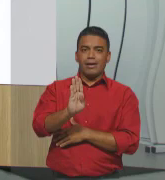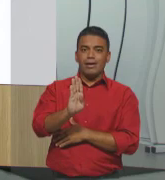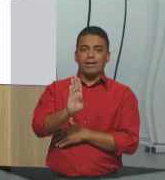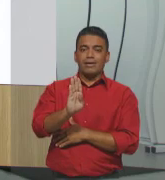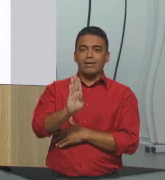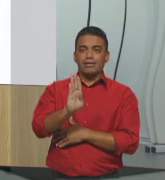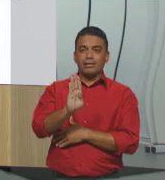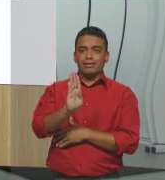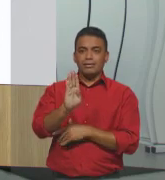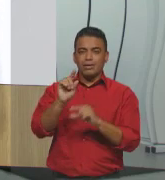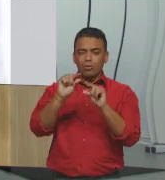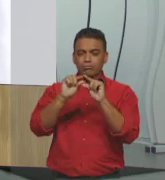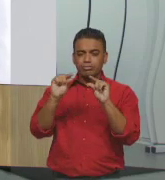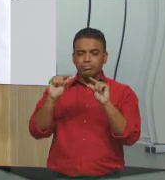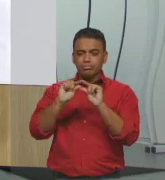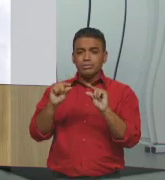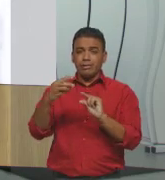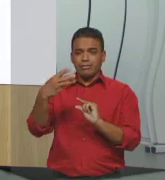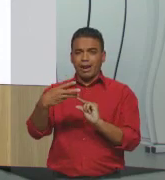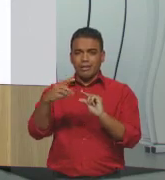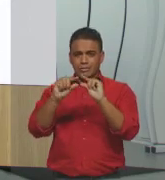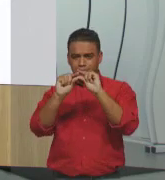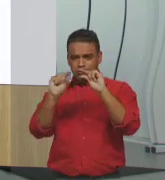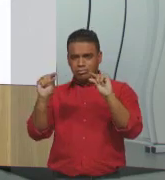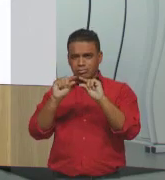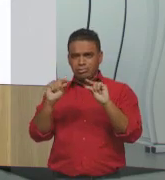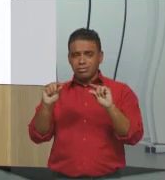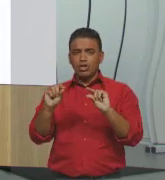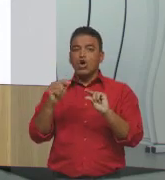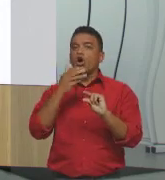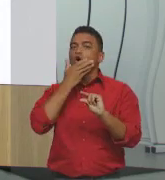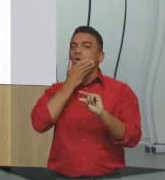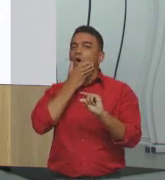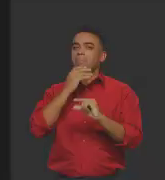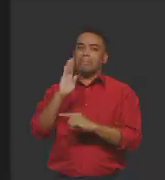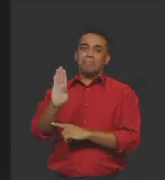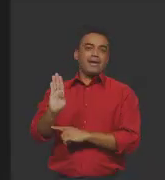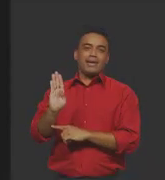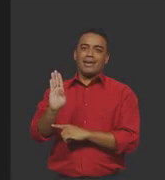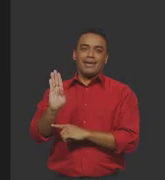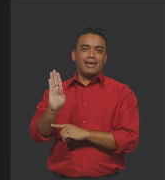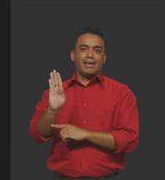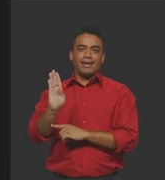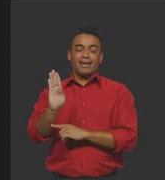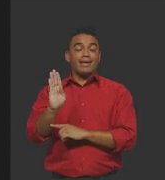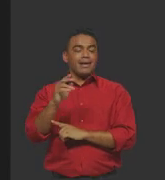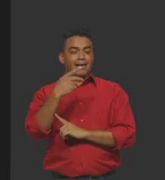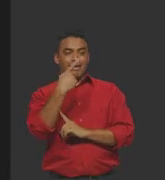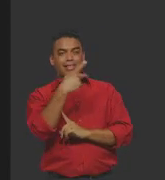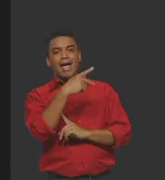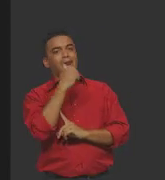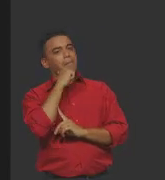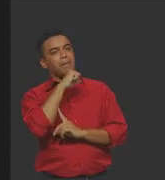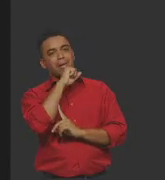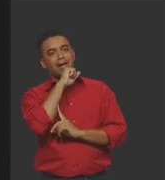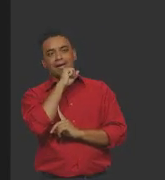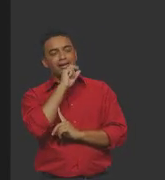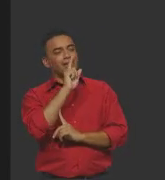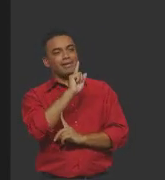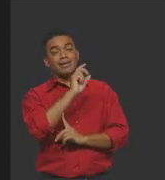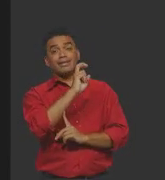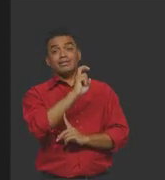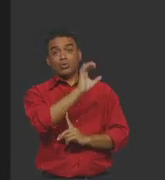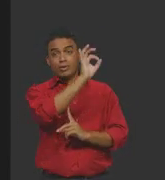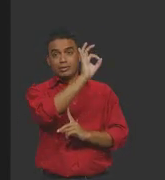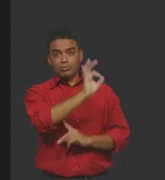de origem paterna, vai estar aqui, ó, no homem B, e não vai estar na mãe. Olha os 50% da mãe e